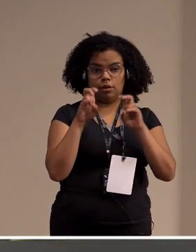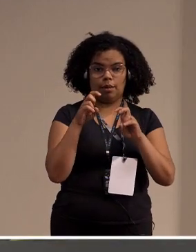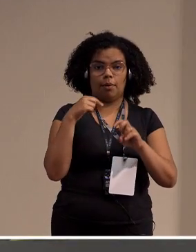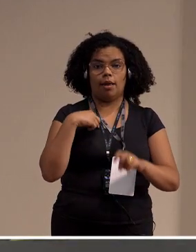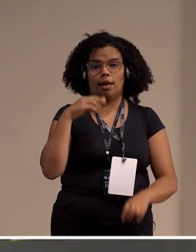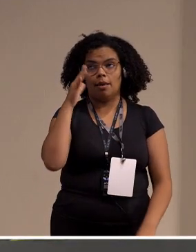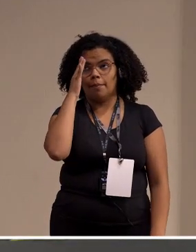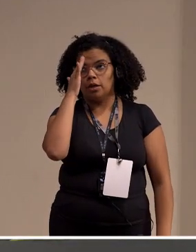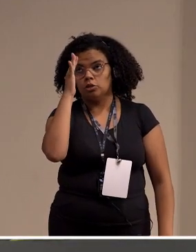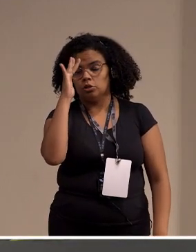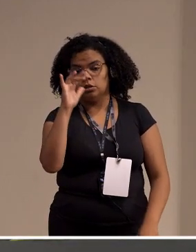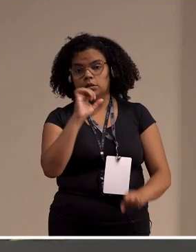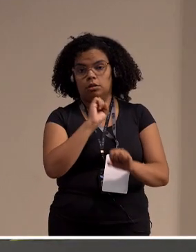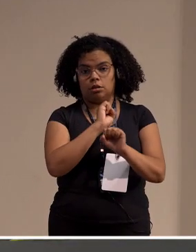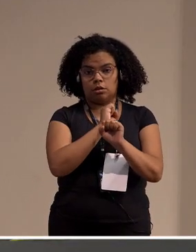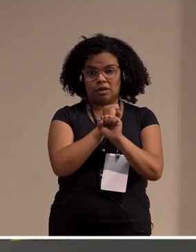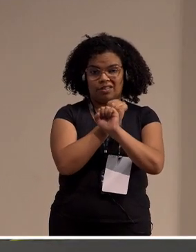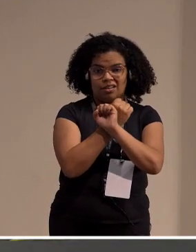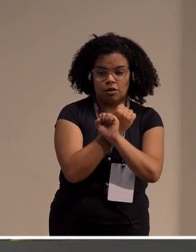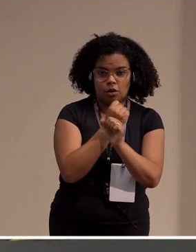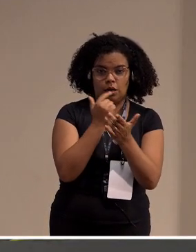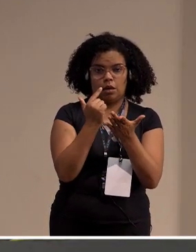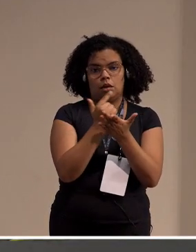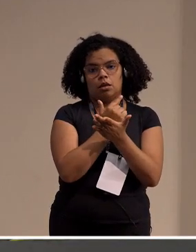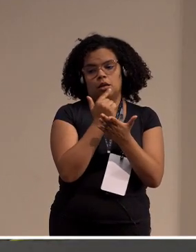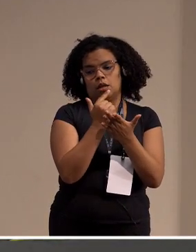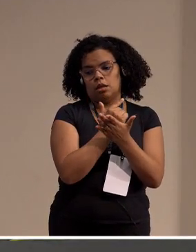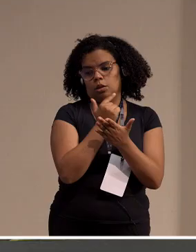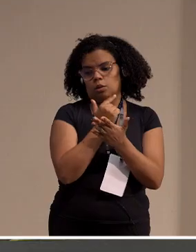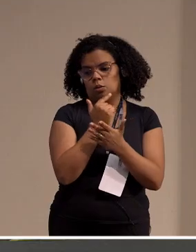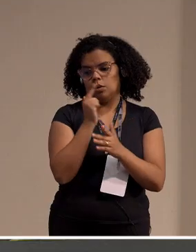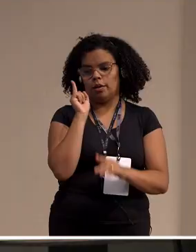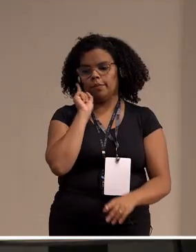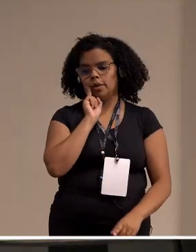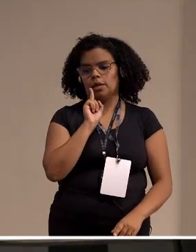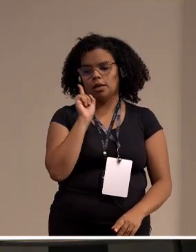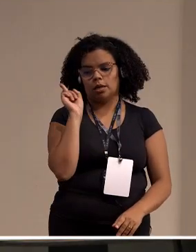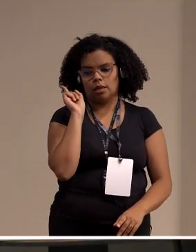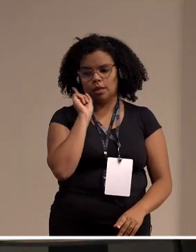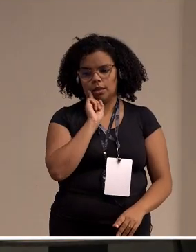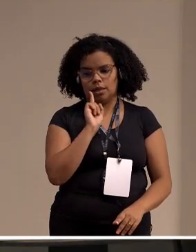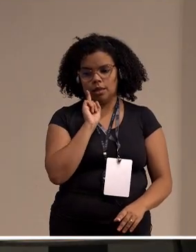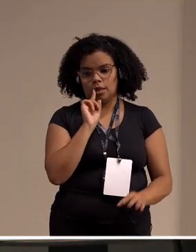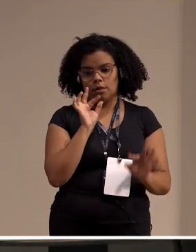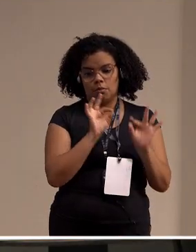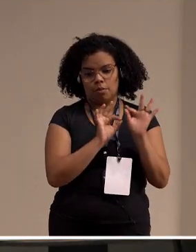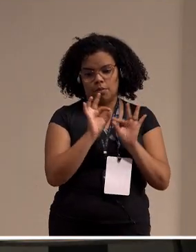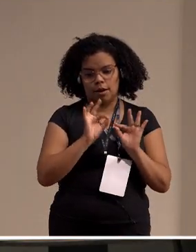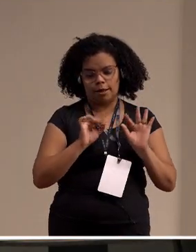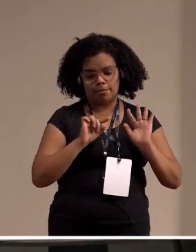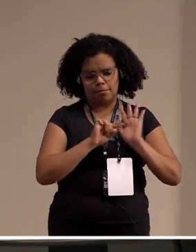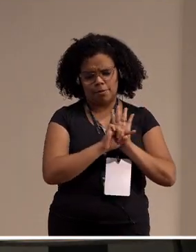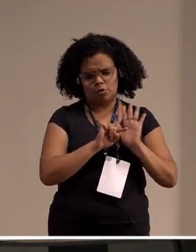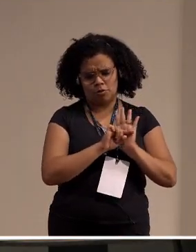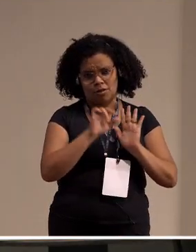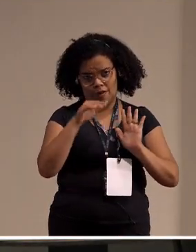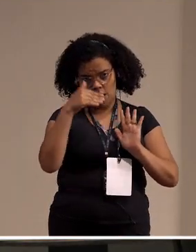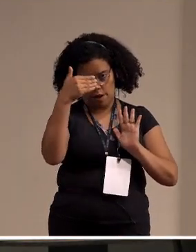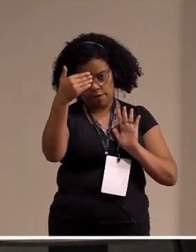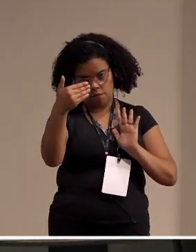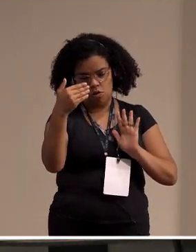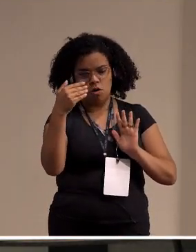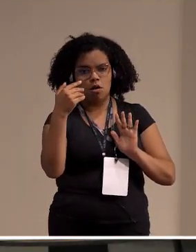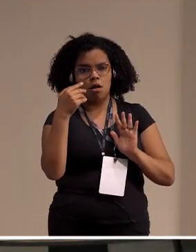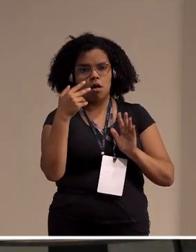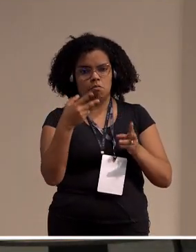a Escravidão na Literatura Americana. E aí eu preparei todas as perguntas, e aí eu estava ali fora ouvindo